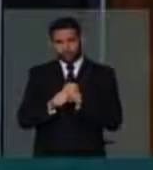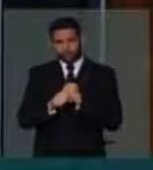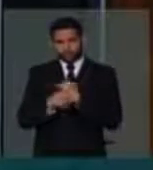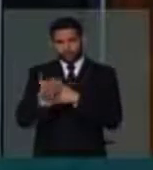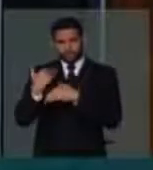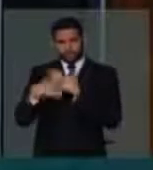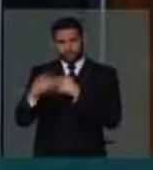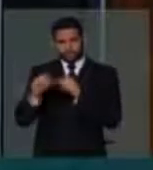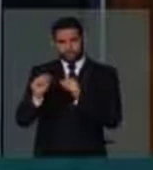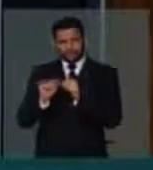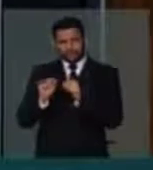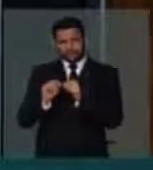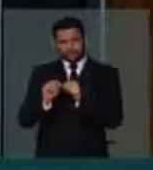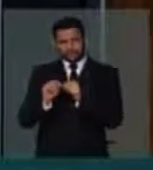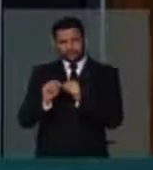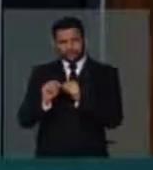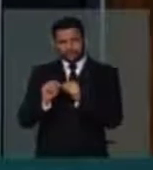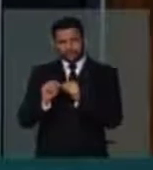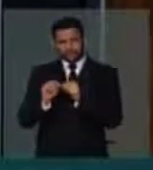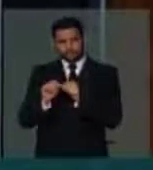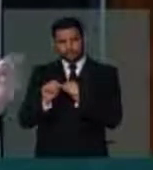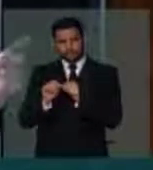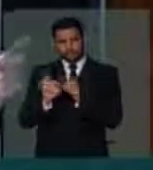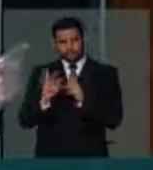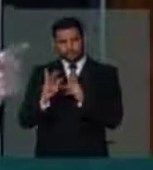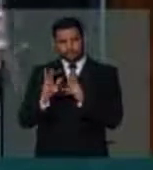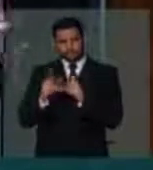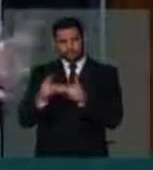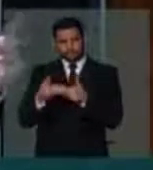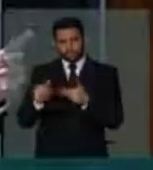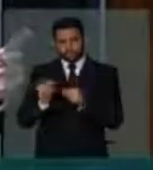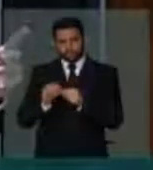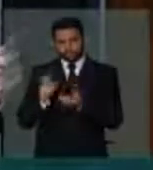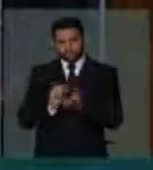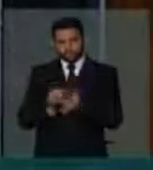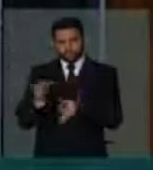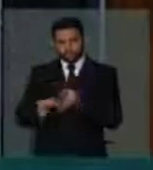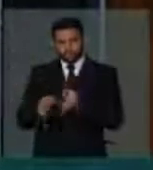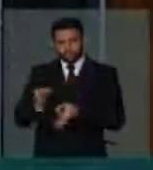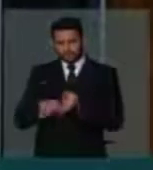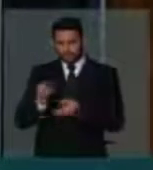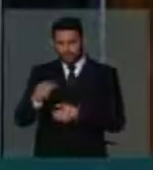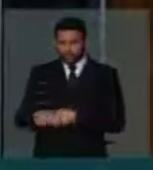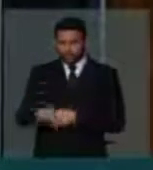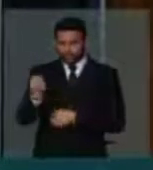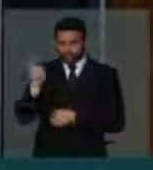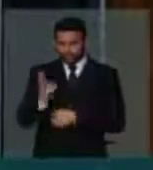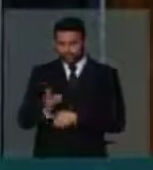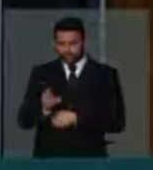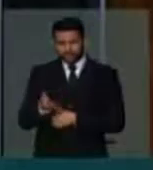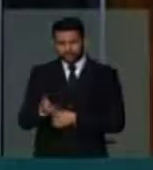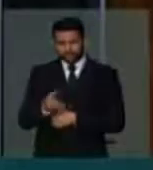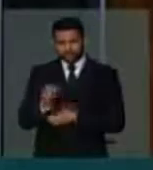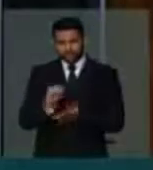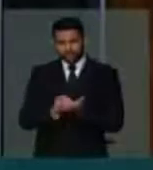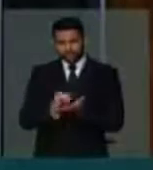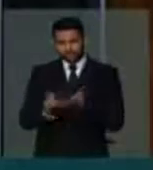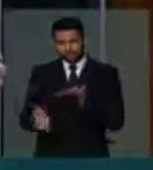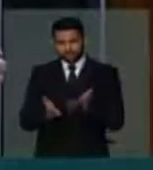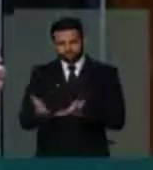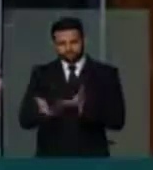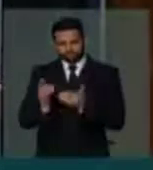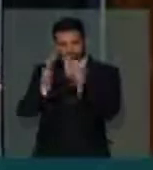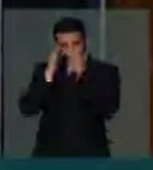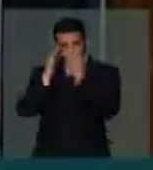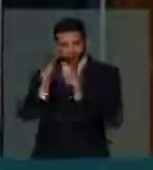tempos tem sido submetido a todo tipo de injustiça no nosso país. Para que